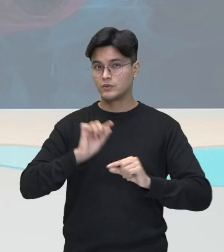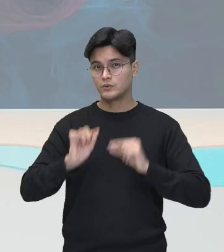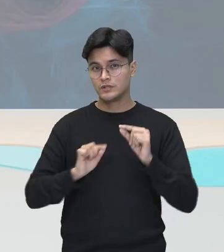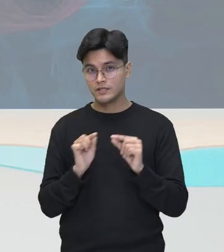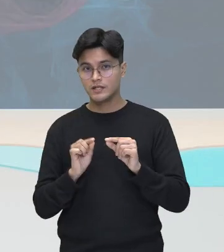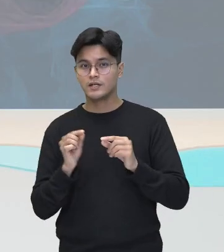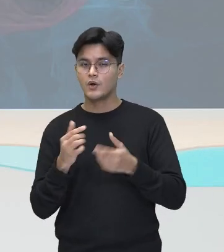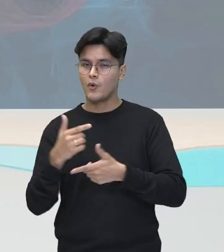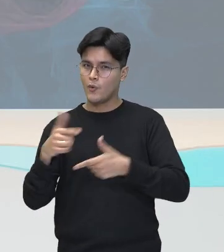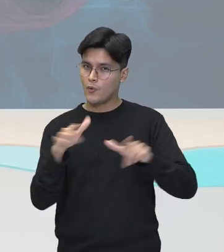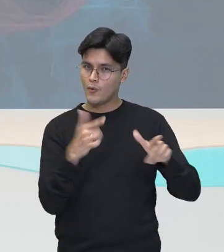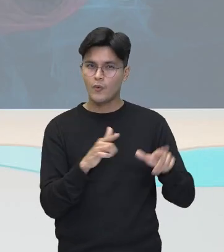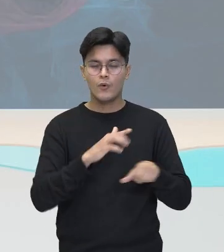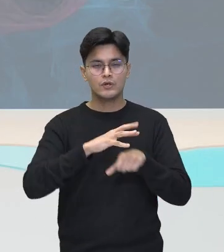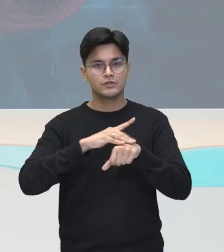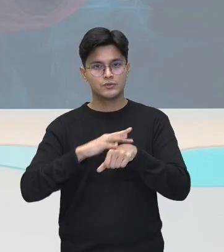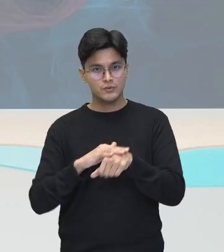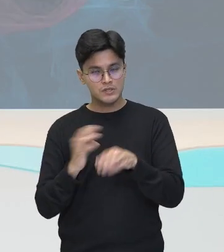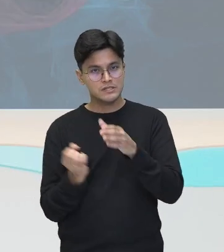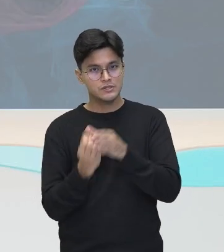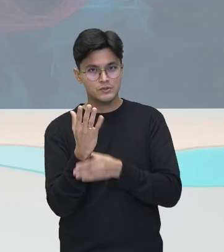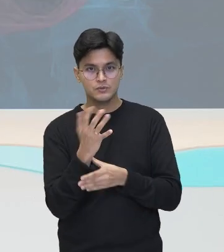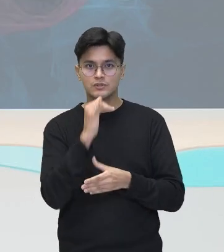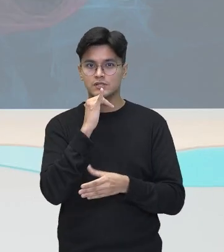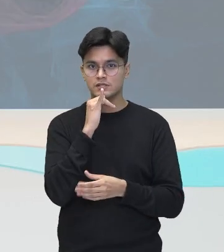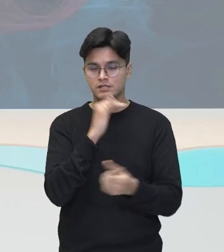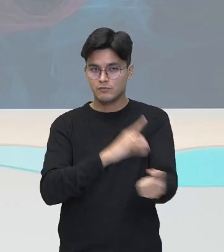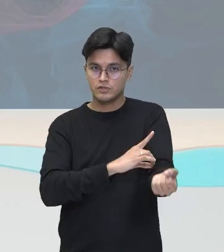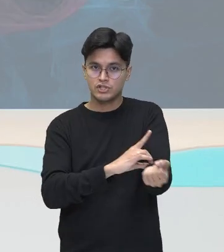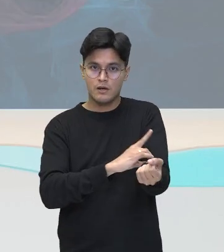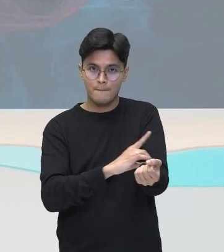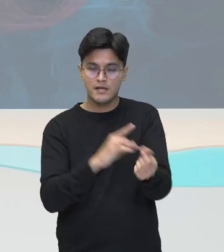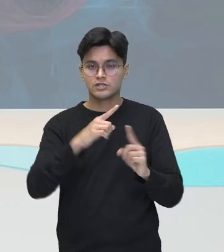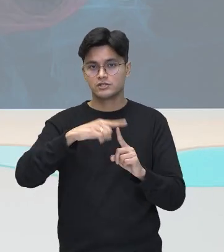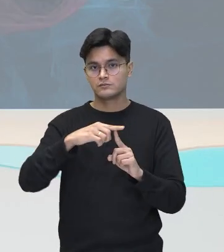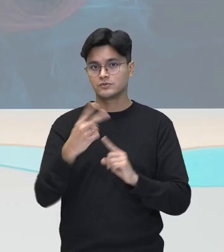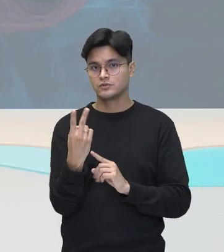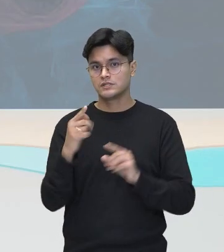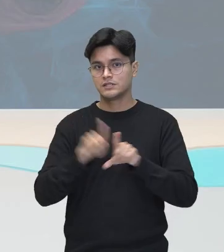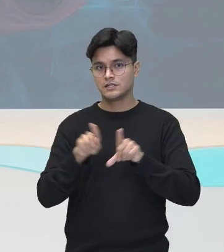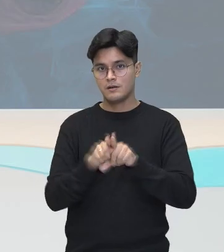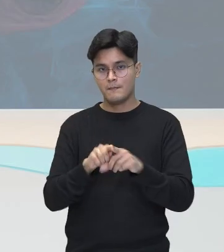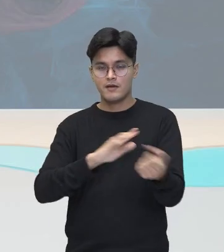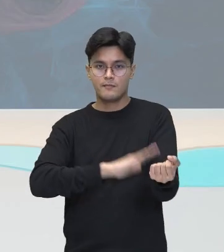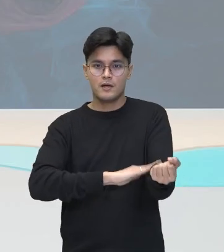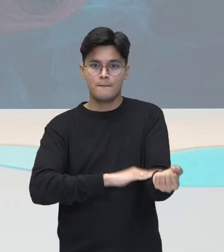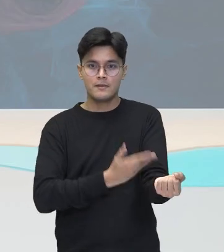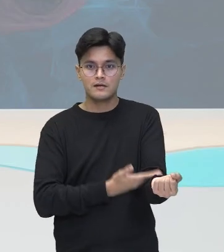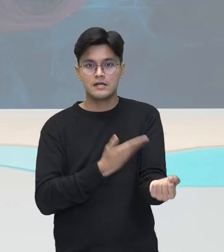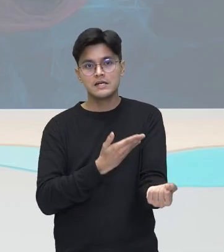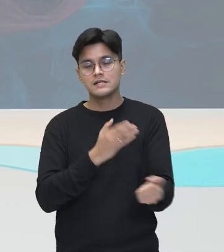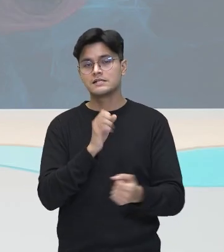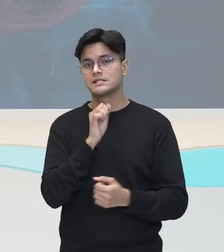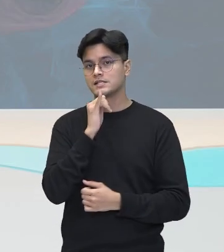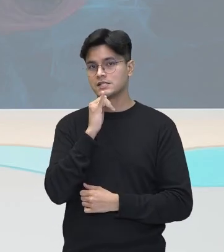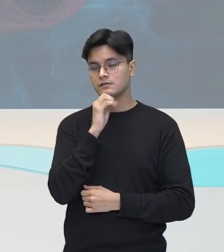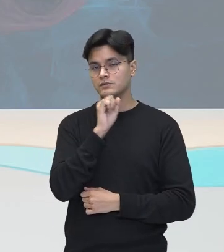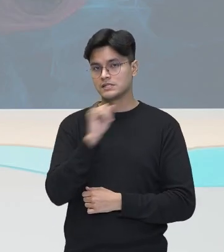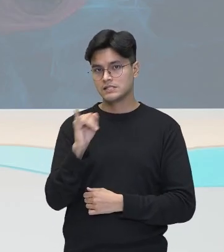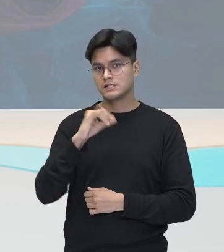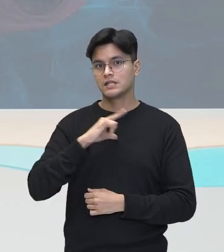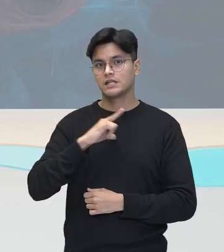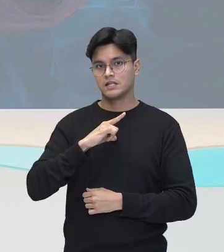problemas, como hipertensão e diabetes tipo 2. A hipertensão por quê? Se você tem um grau de obesidade muito grande,